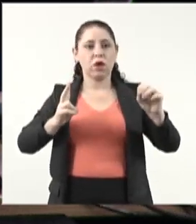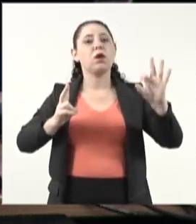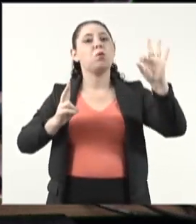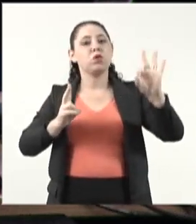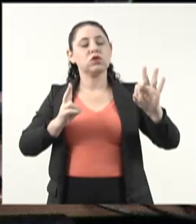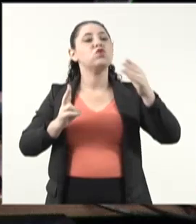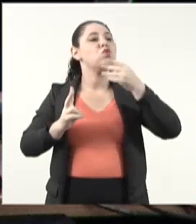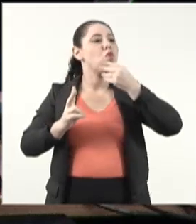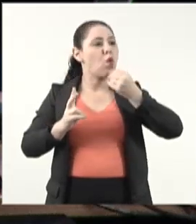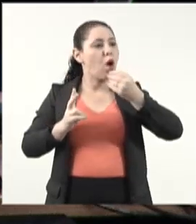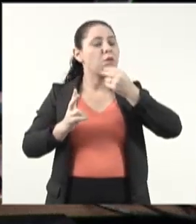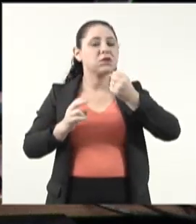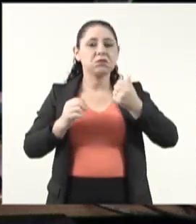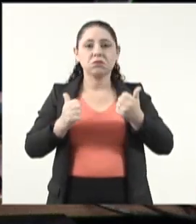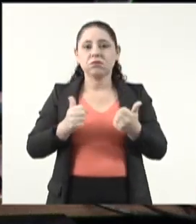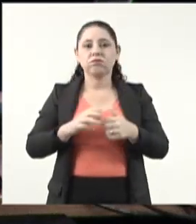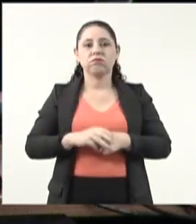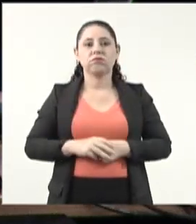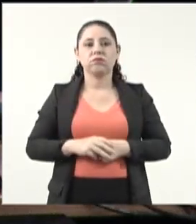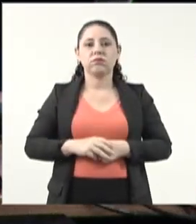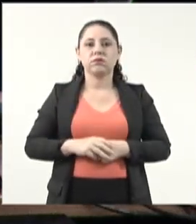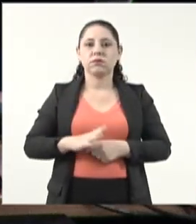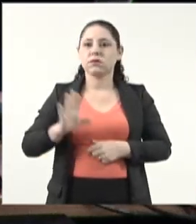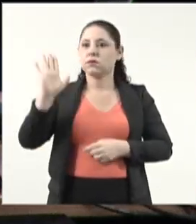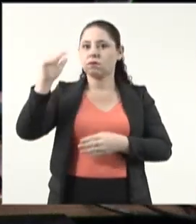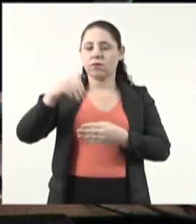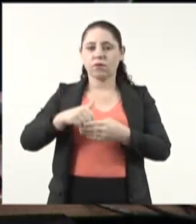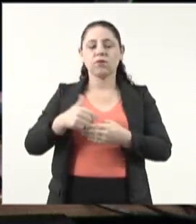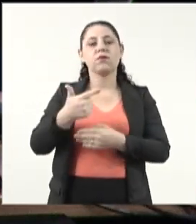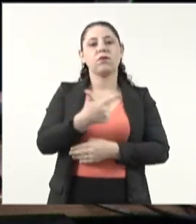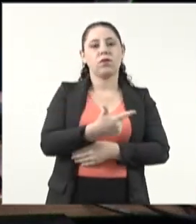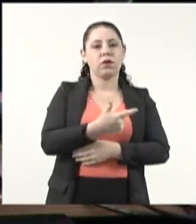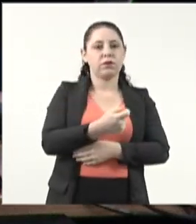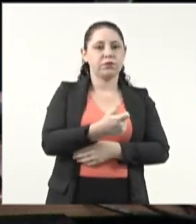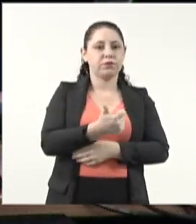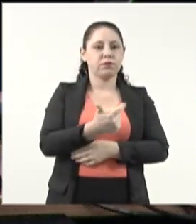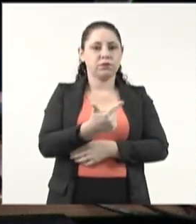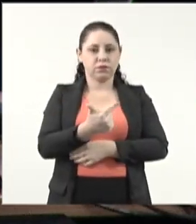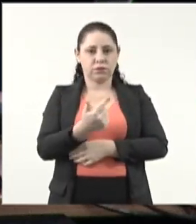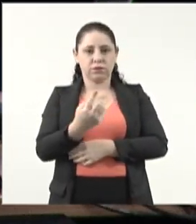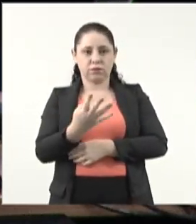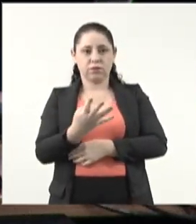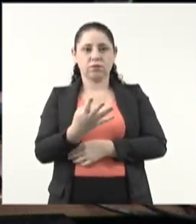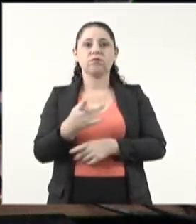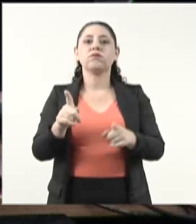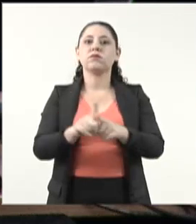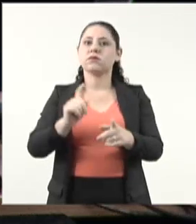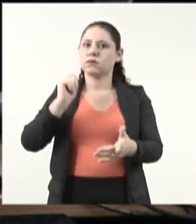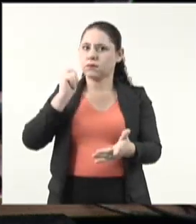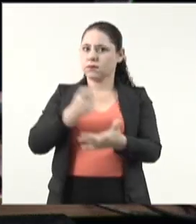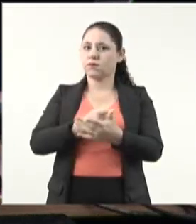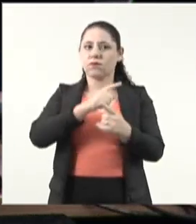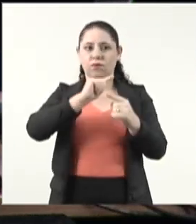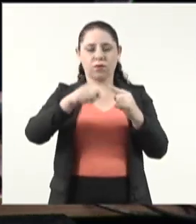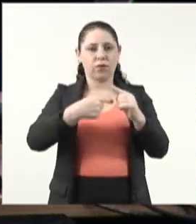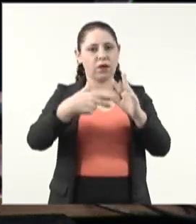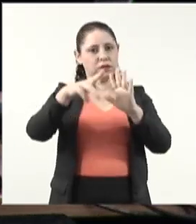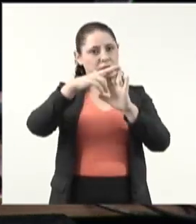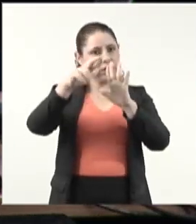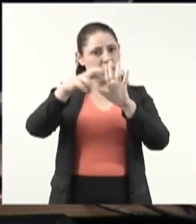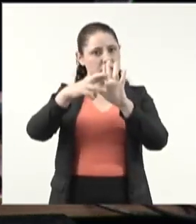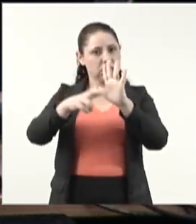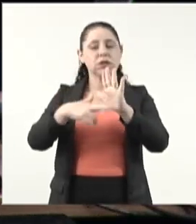50% para os homens, né? E nesta eleição agora de 2024, o nosso partido tem como regra,